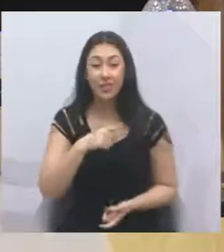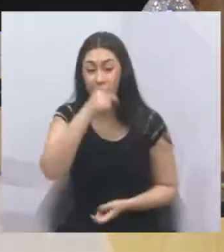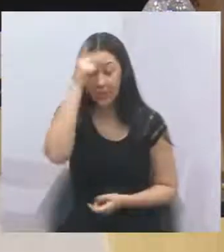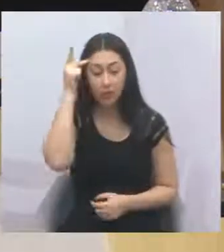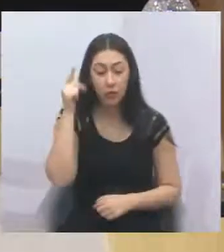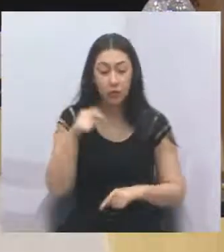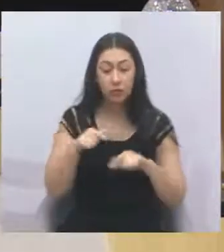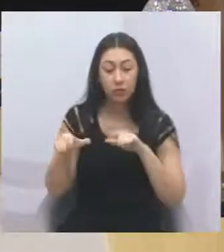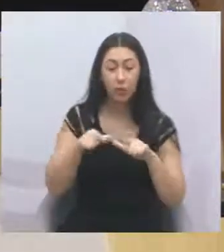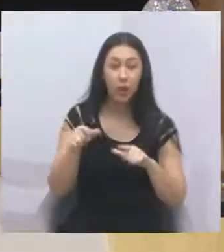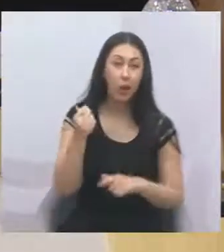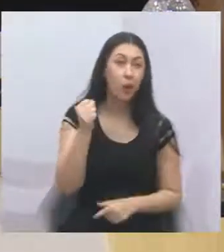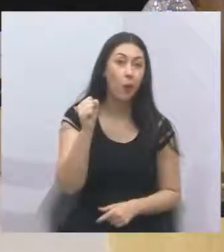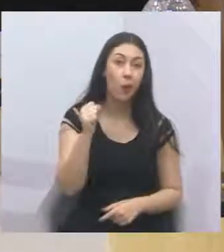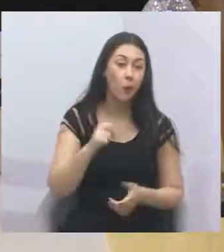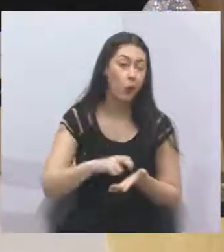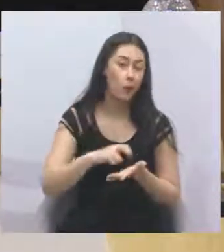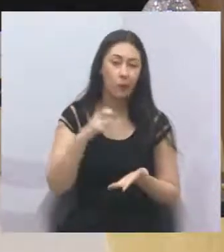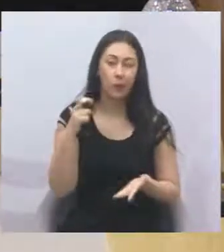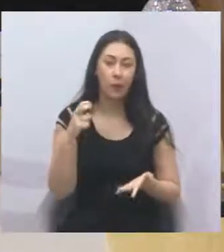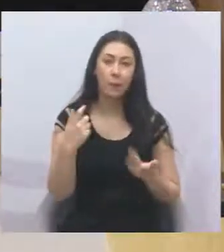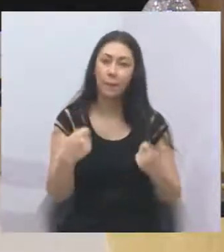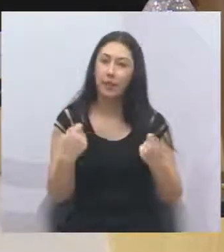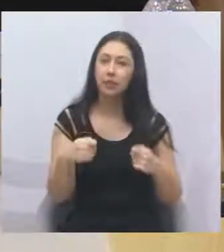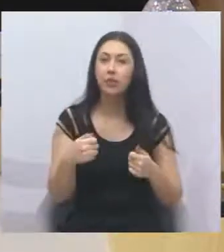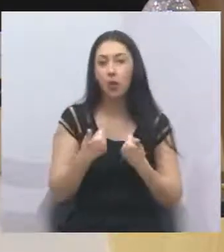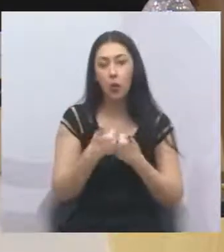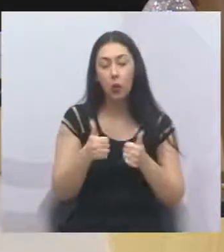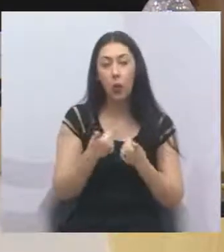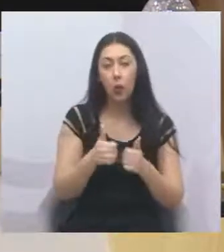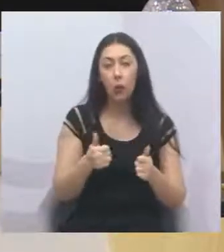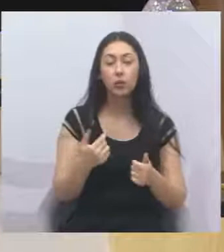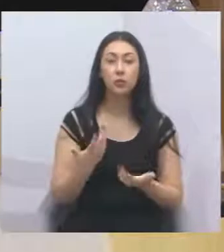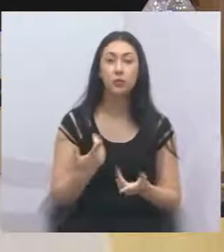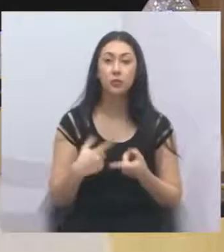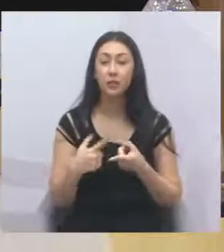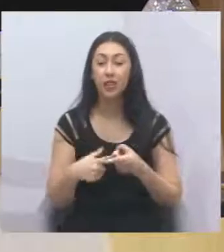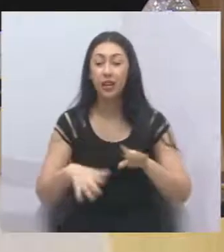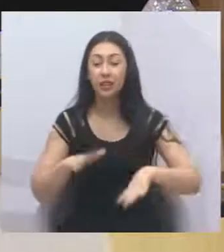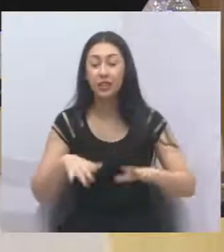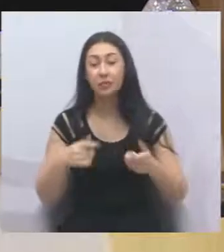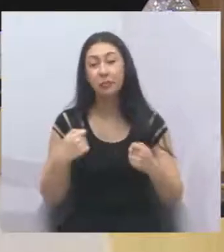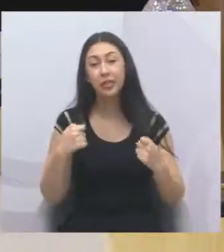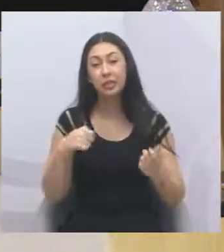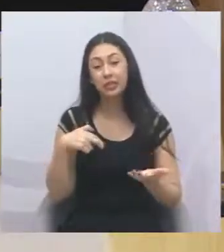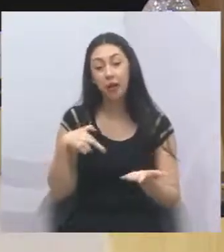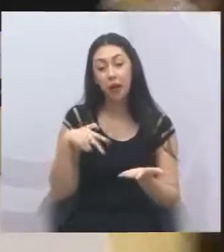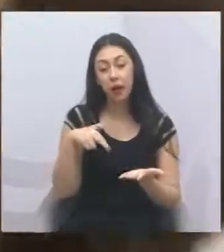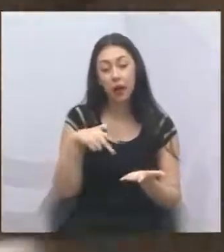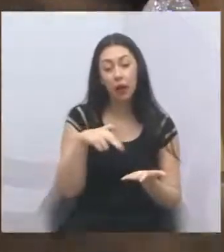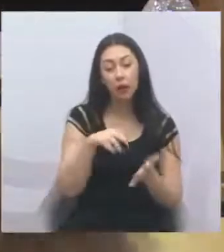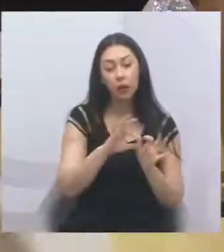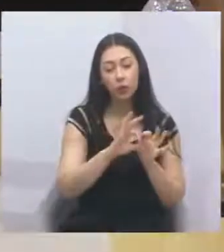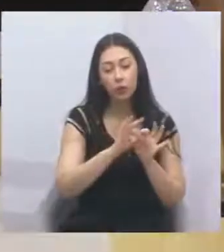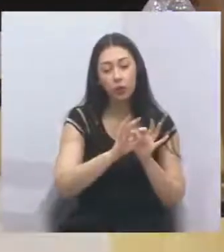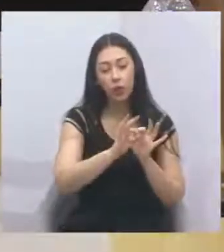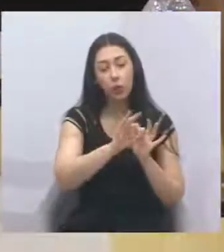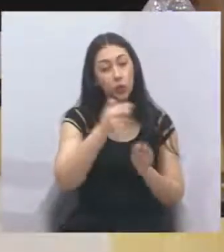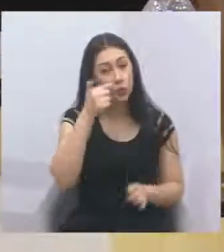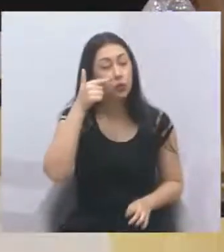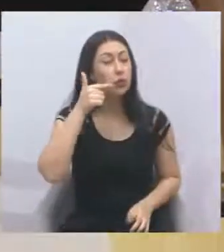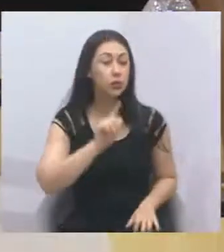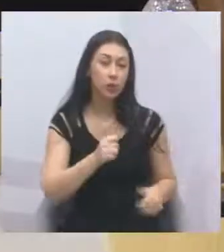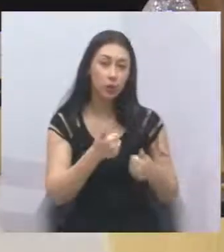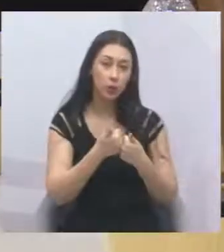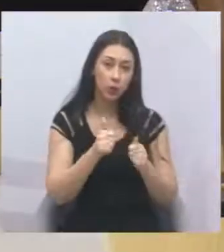manhã e são prejudicados, pois muitos deles têm de caminhar até a sede da JTU para pegar o ônibus